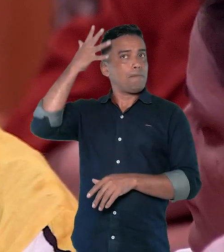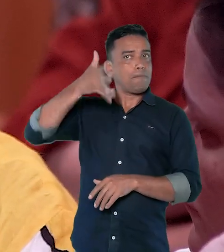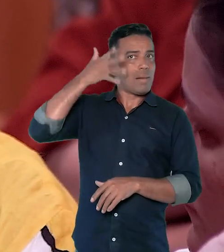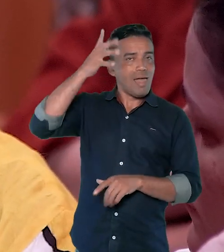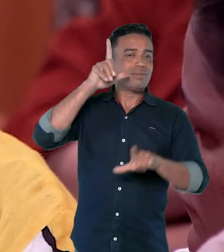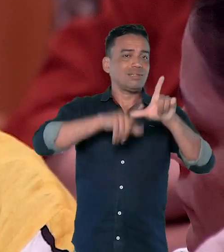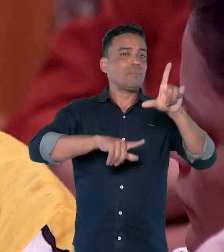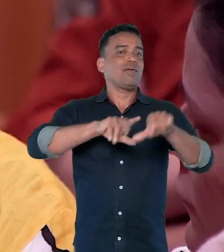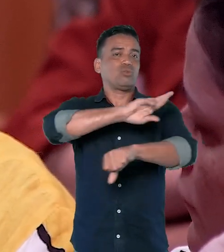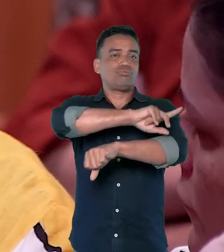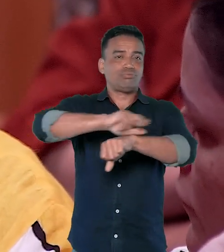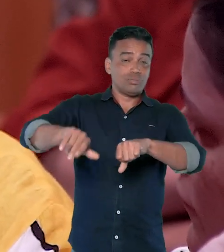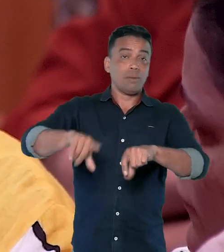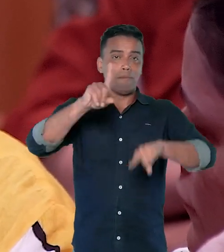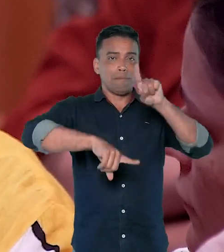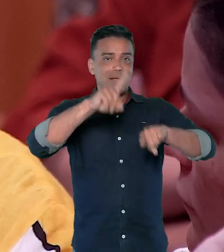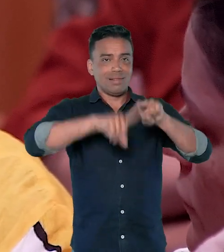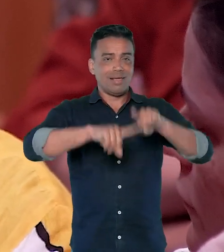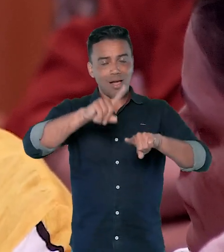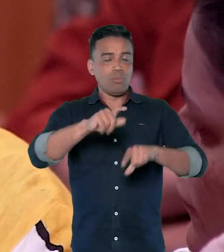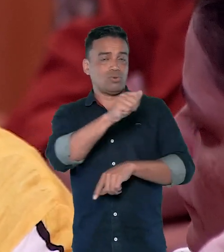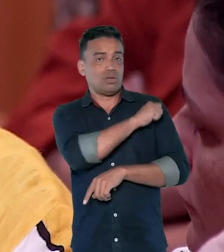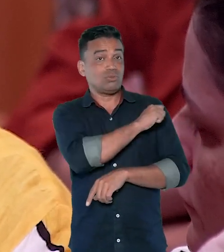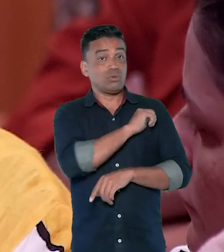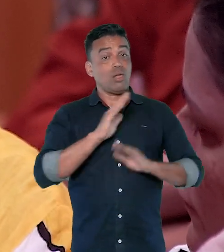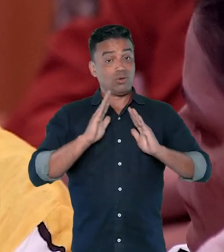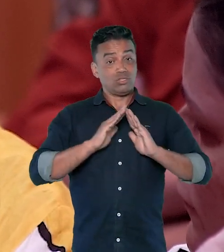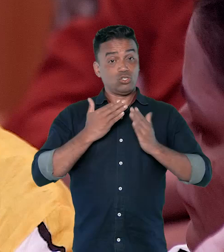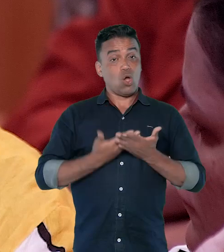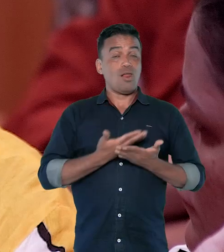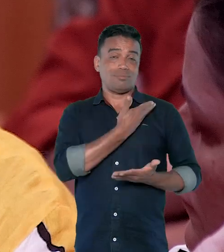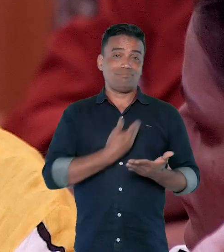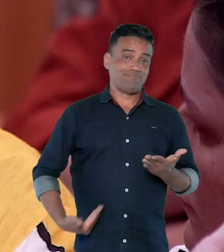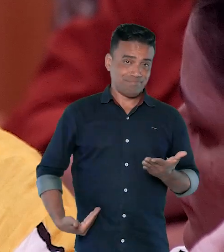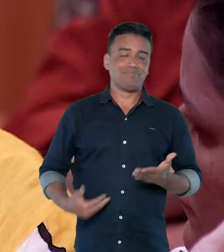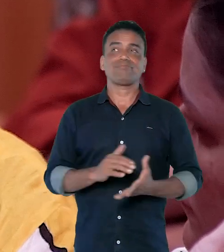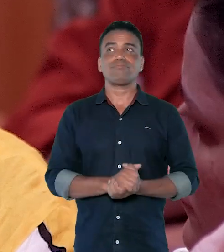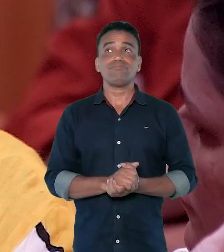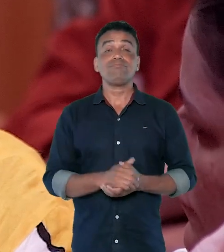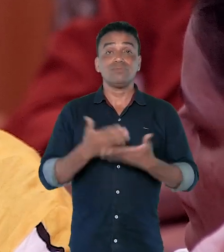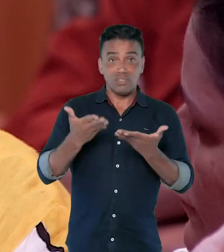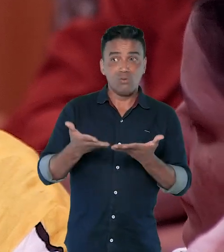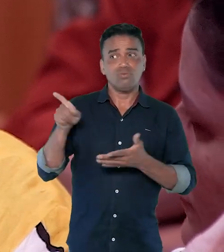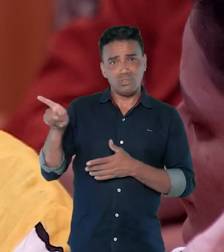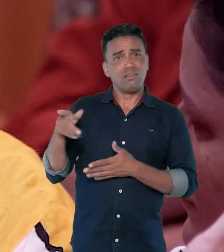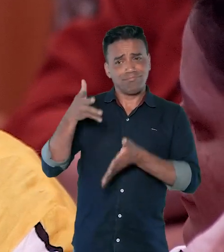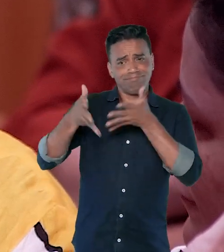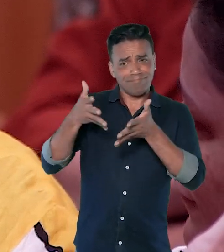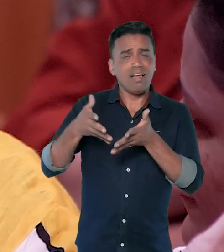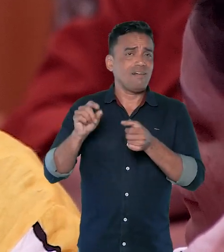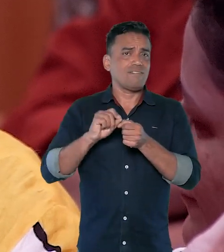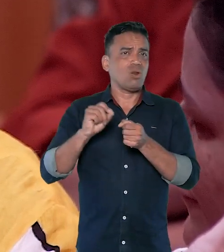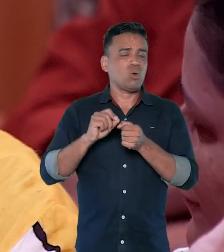trazer material para os alunos, porque eu sou de escola pública. E aí, como você, eu estou também um